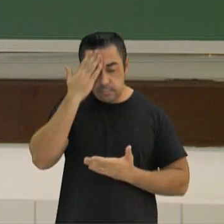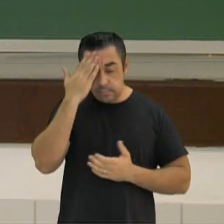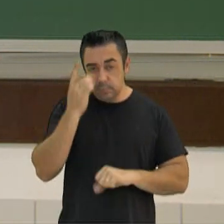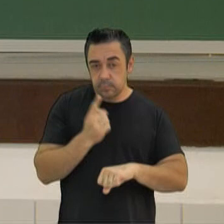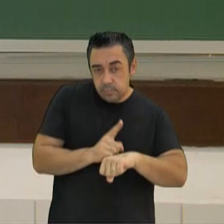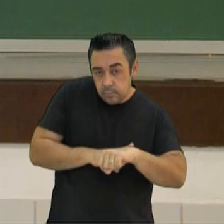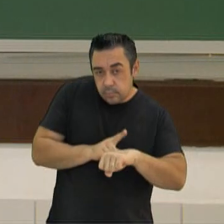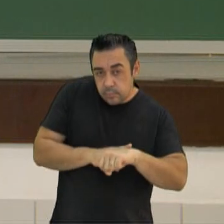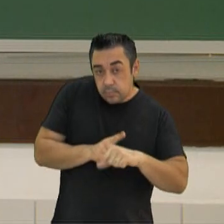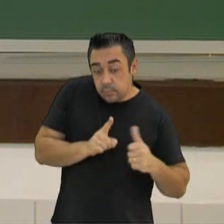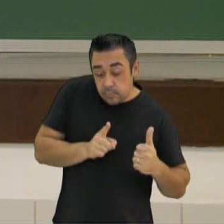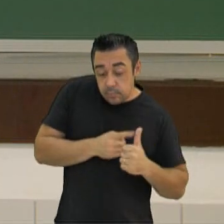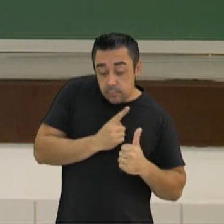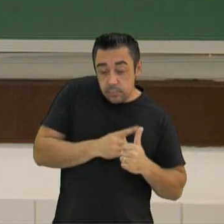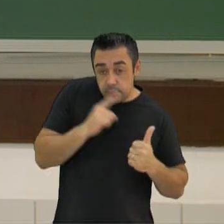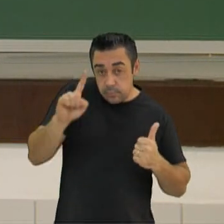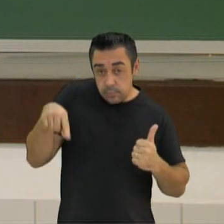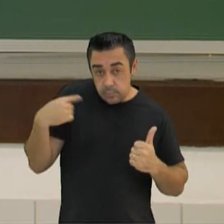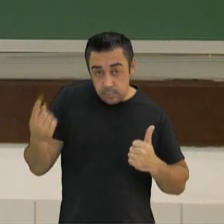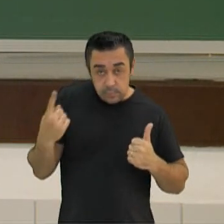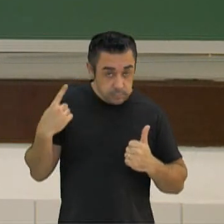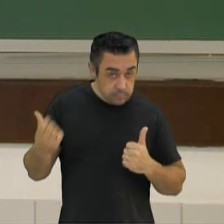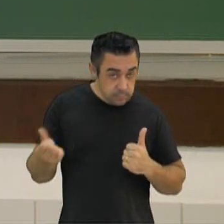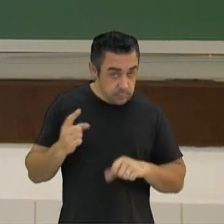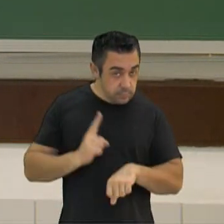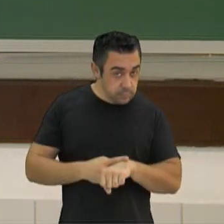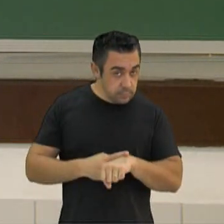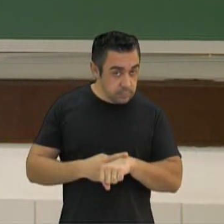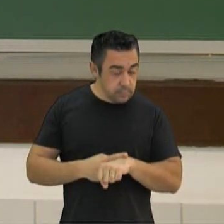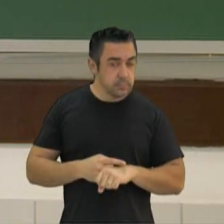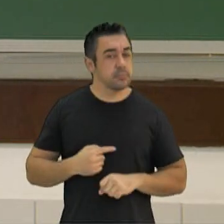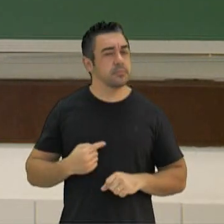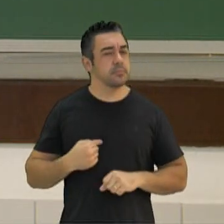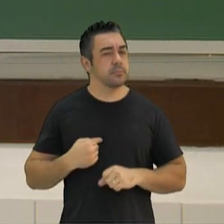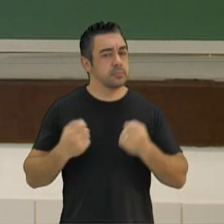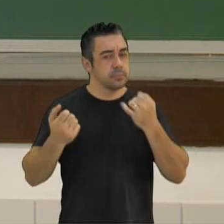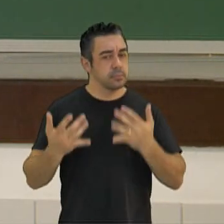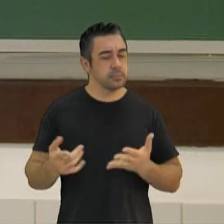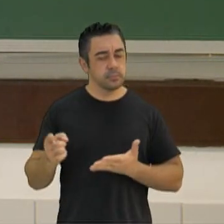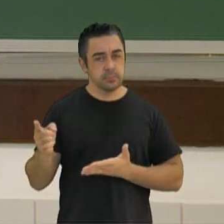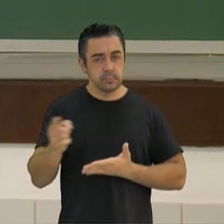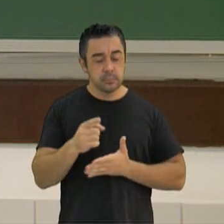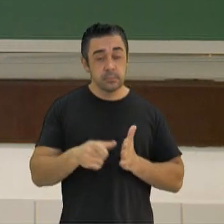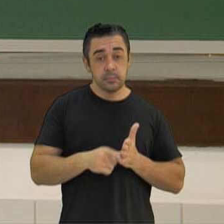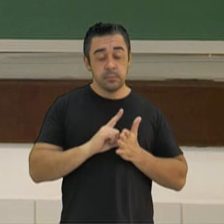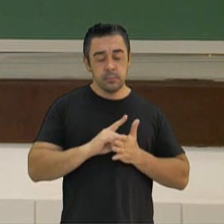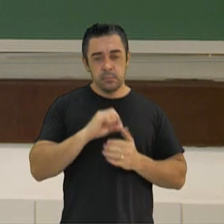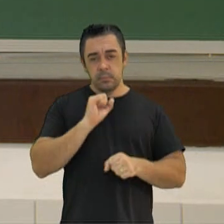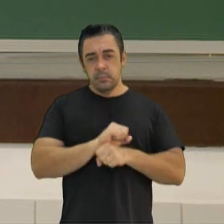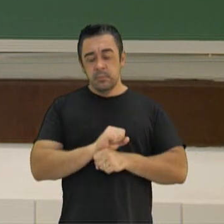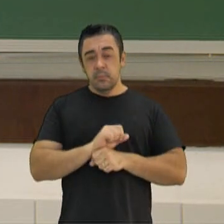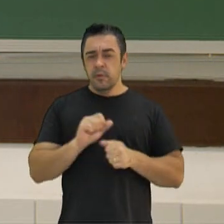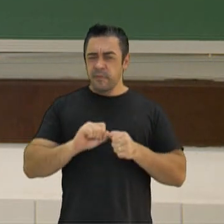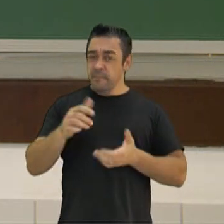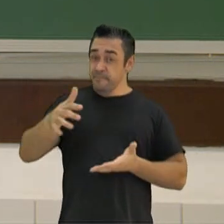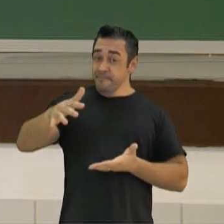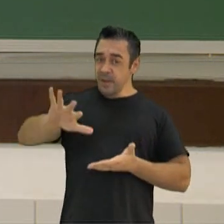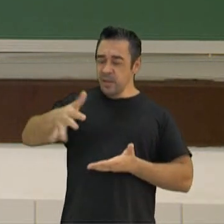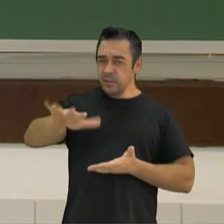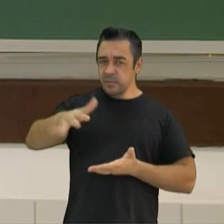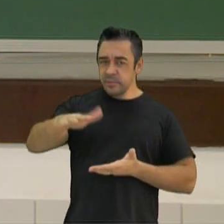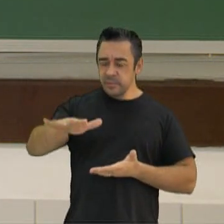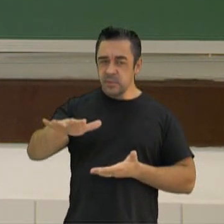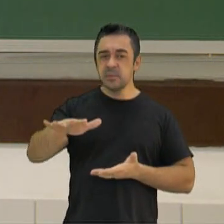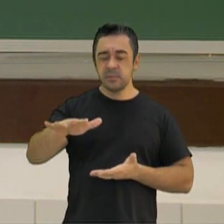horário do primeiro voo depois das 16 horas. Então, como eu disse para vocês lá antes da pausa, façam uma